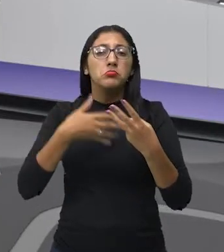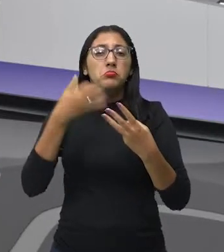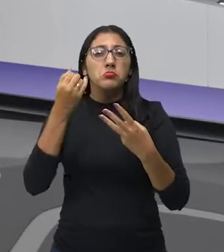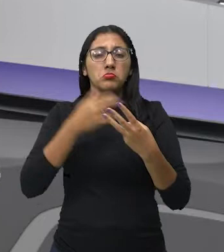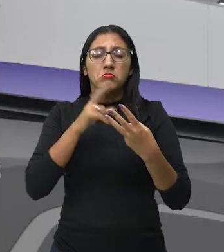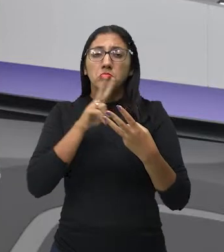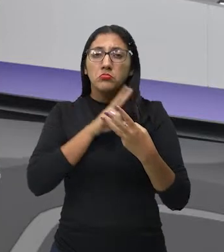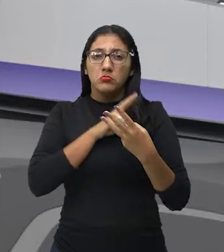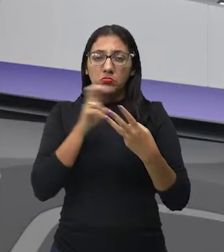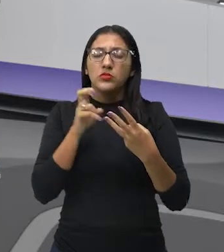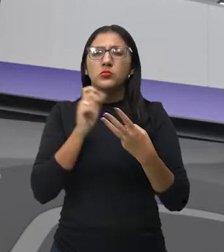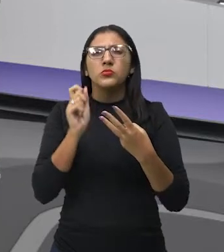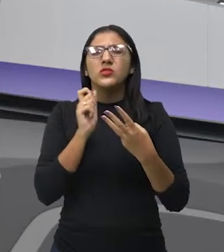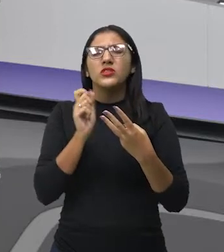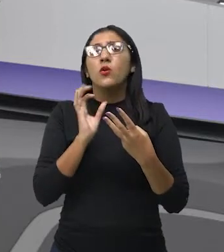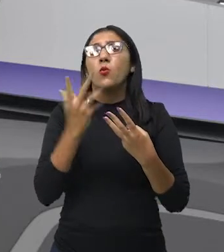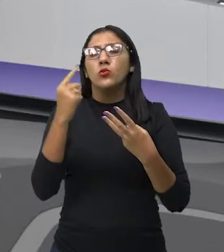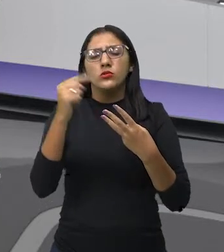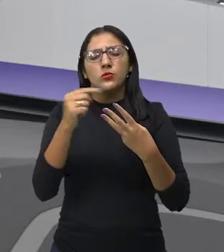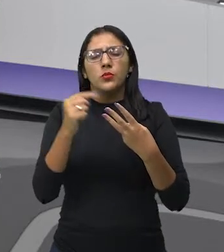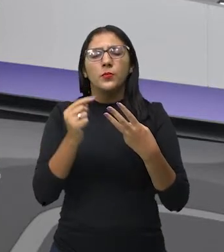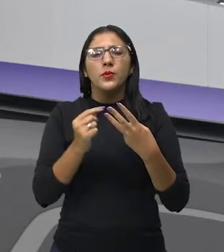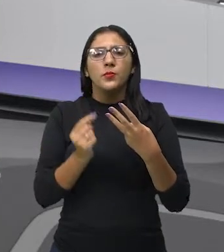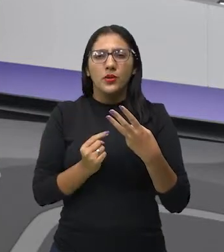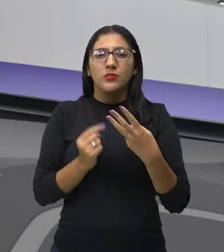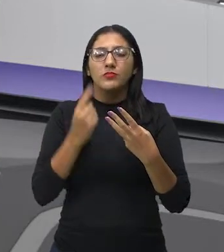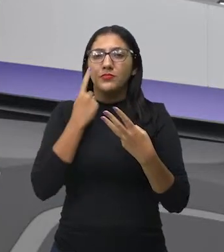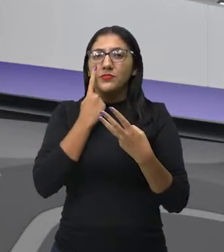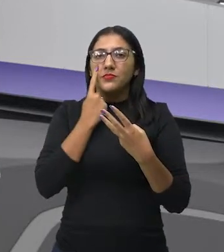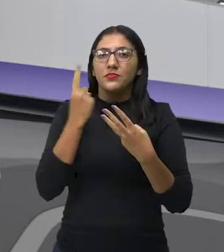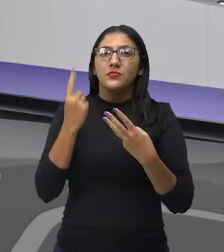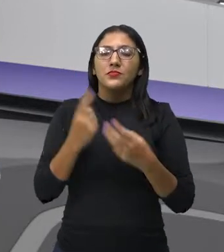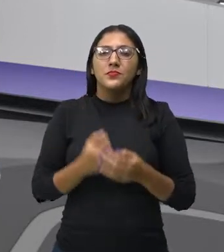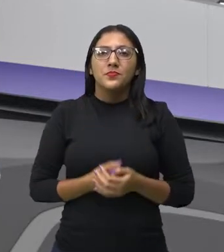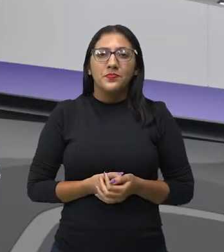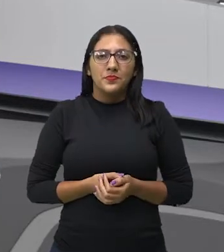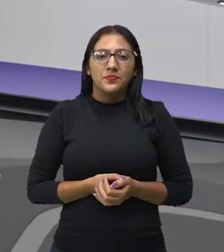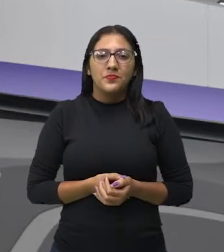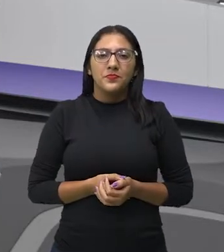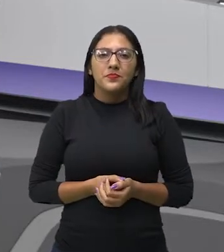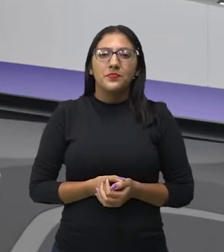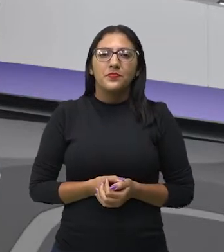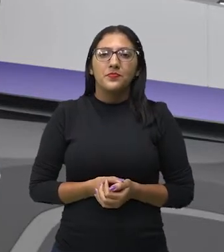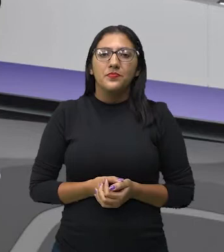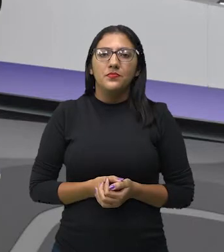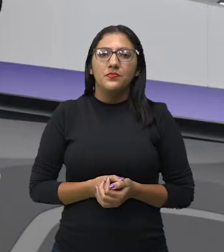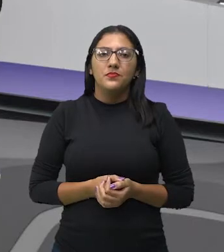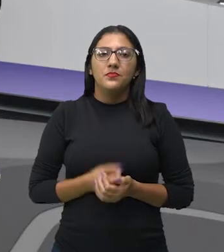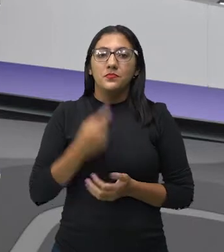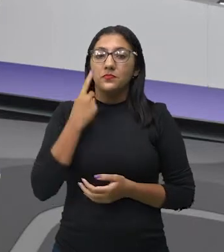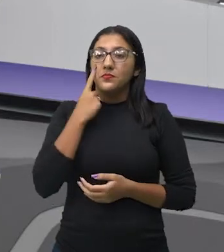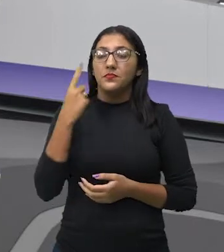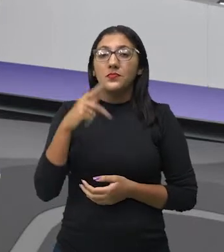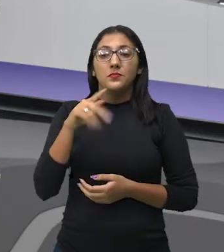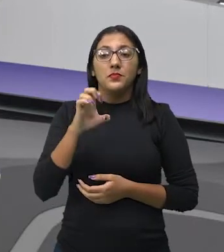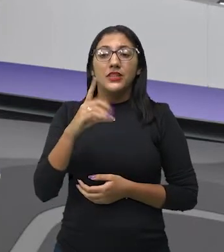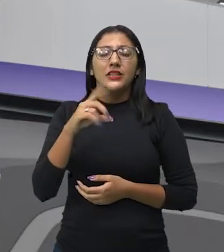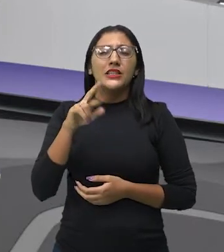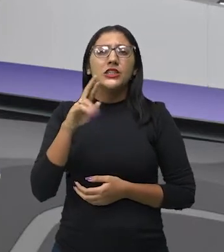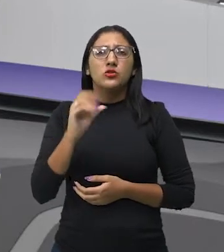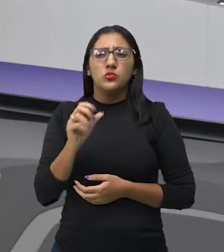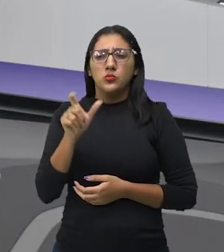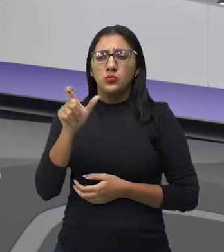sobre juros. O que eles fizeram? O que aconteceu? Acompanha só comigo aí na nossa próxima cartela aí. Olha só,